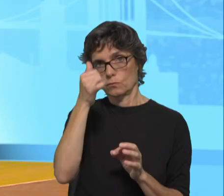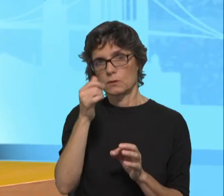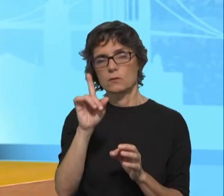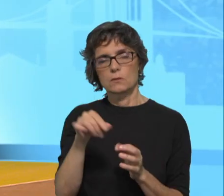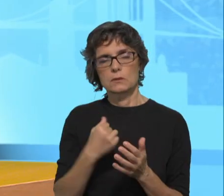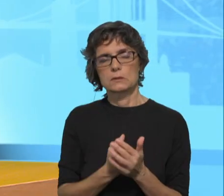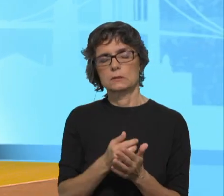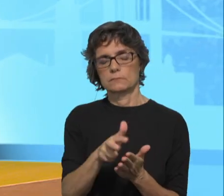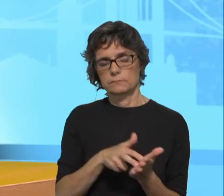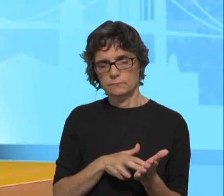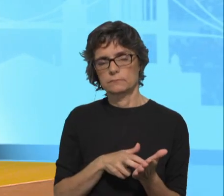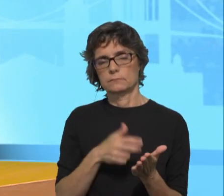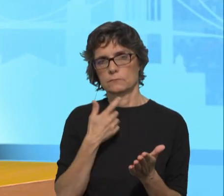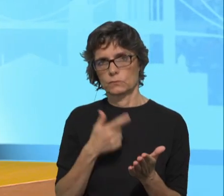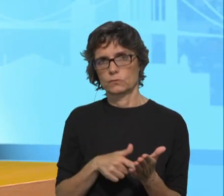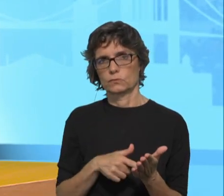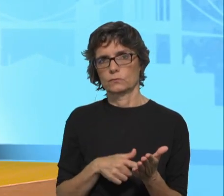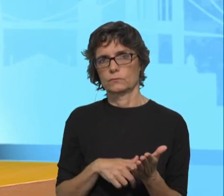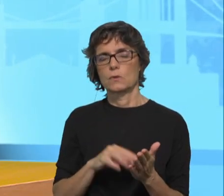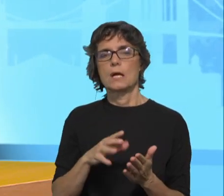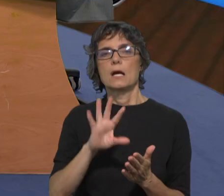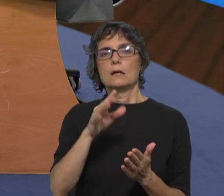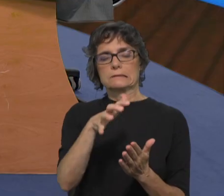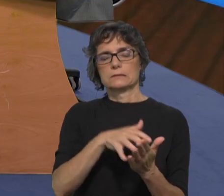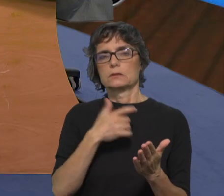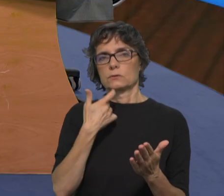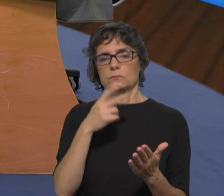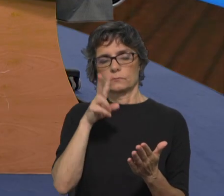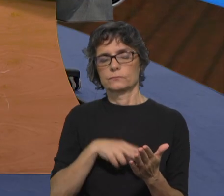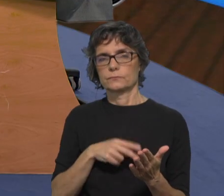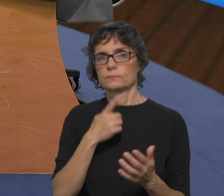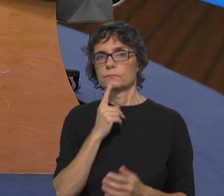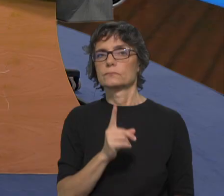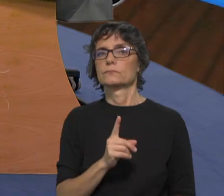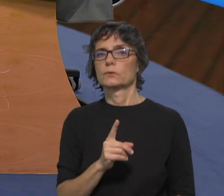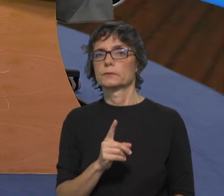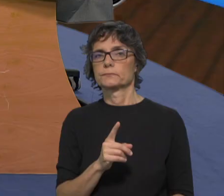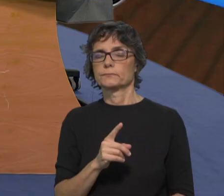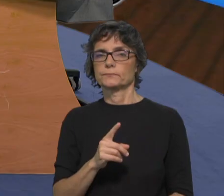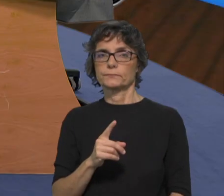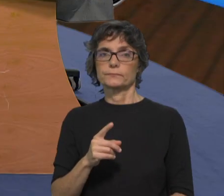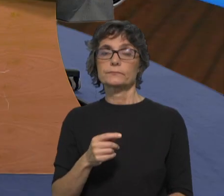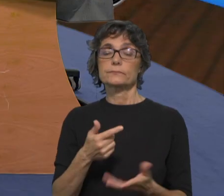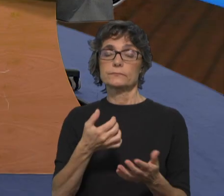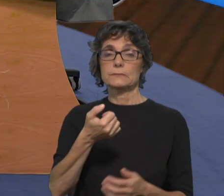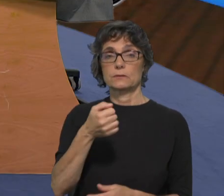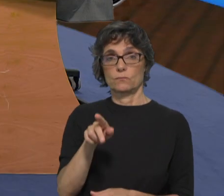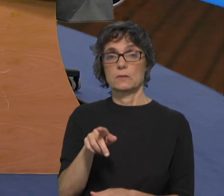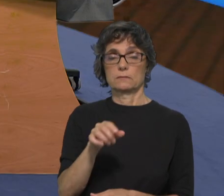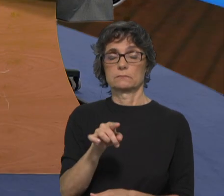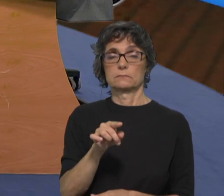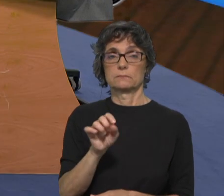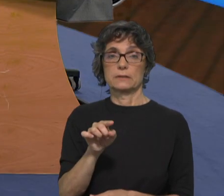o capítulo todo. E ao lermos o capítulo todo, percebemos uma coisa muito imediata: é que desses 5.000,